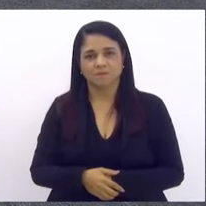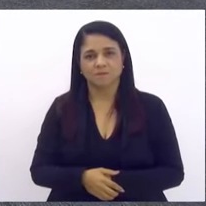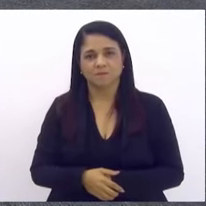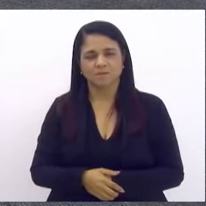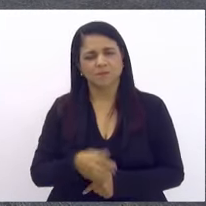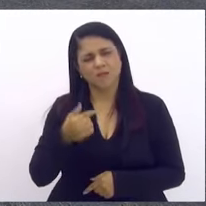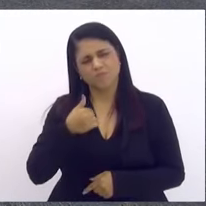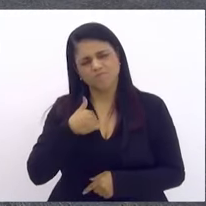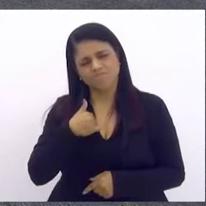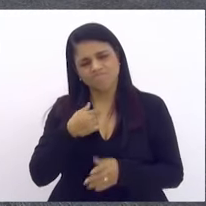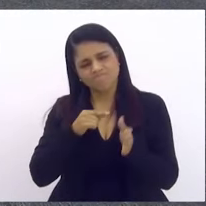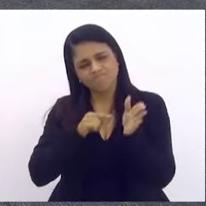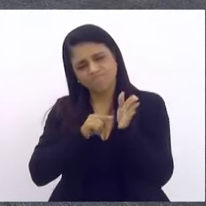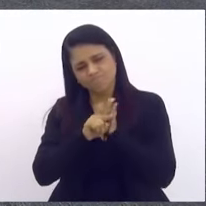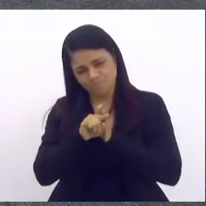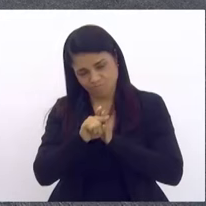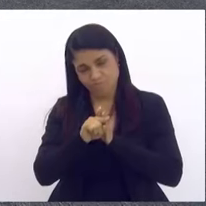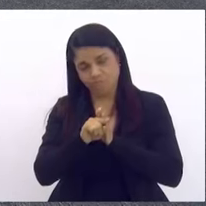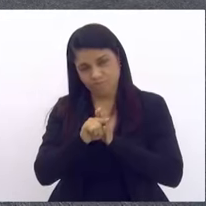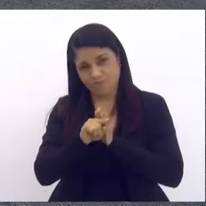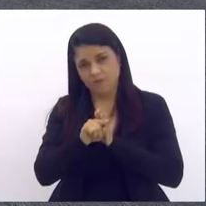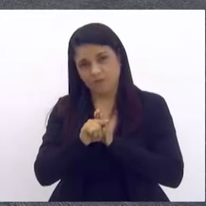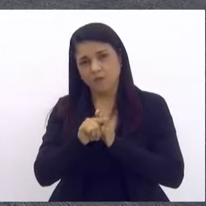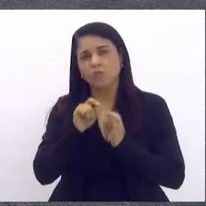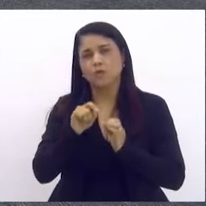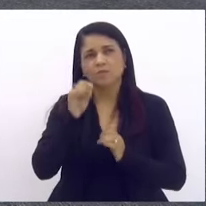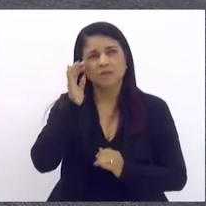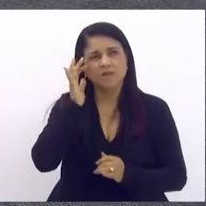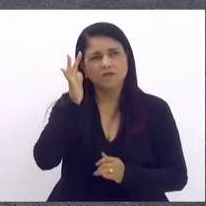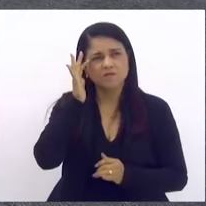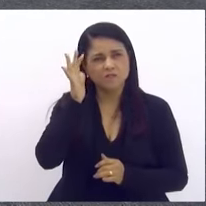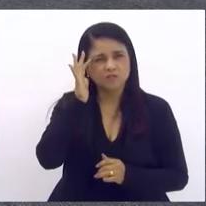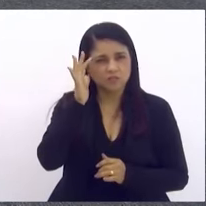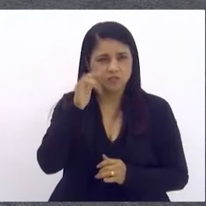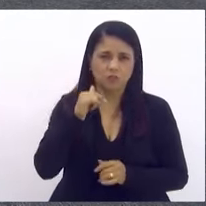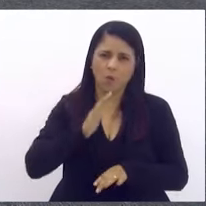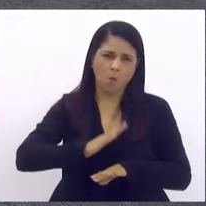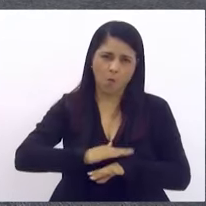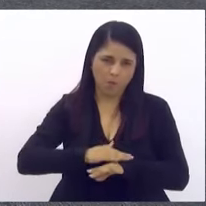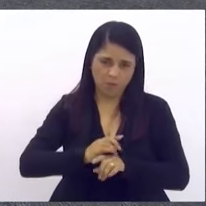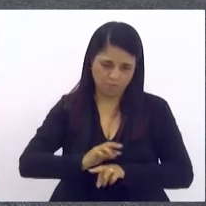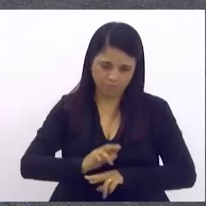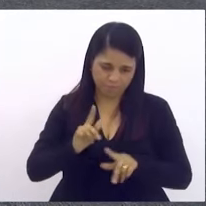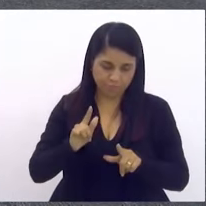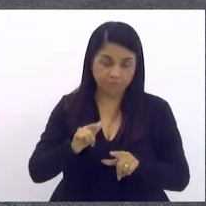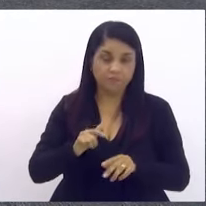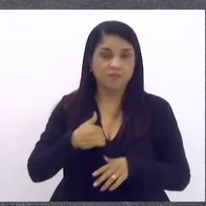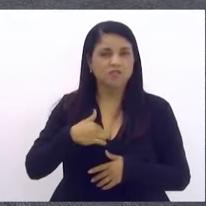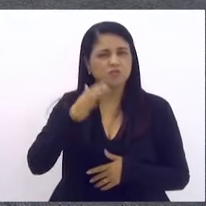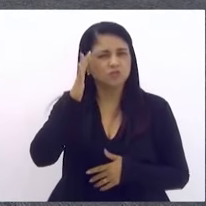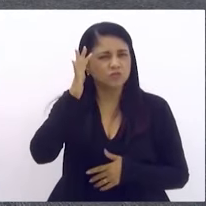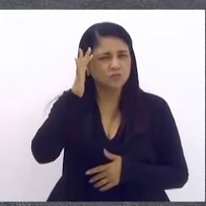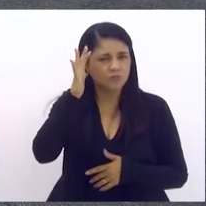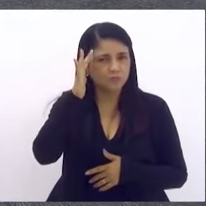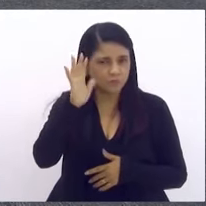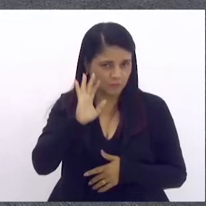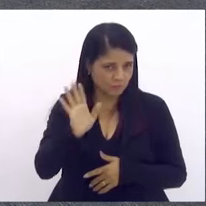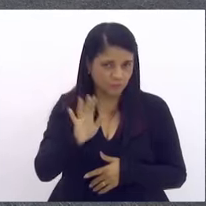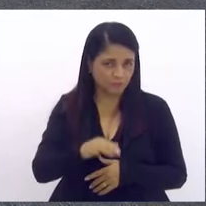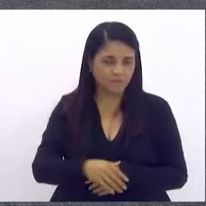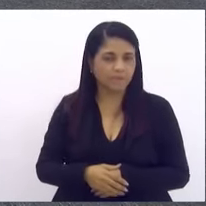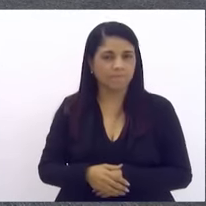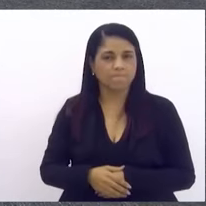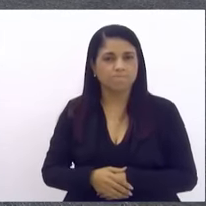questionamento deputada Renata soua pra gente refletir não é Talvez seja o momento mas só para refletir